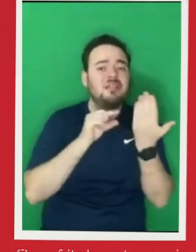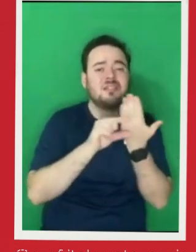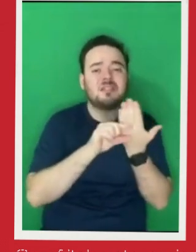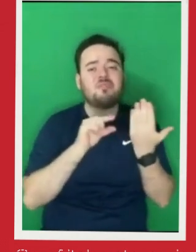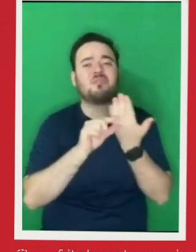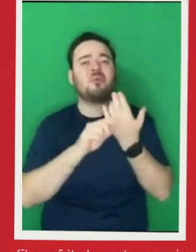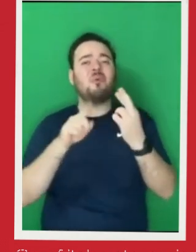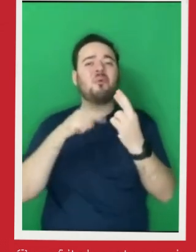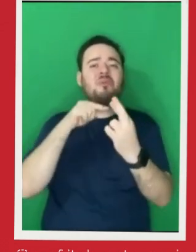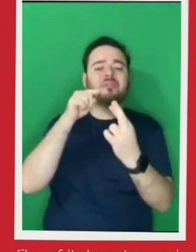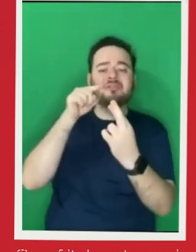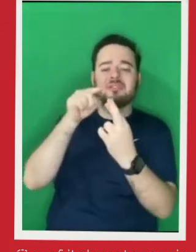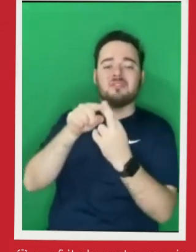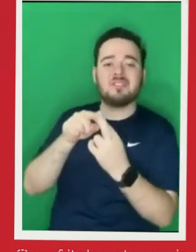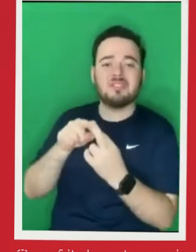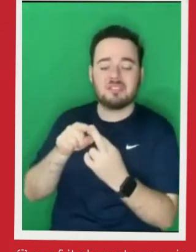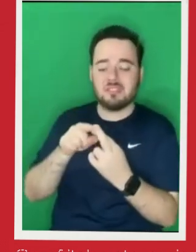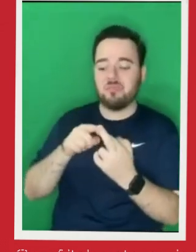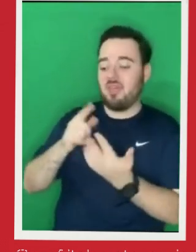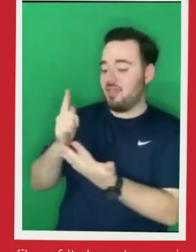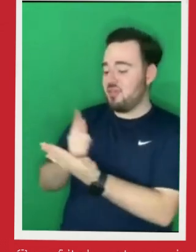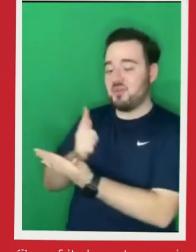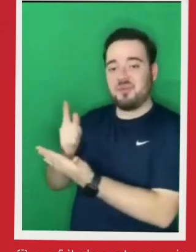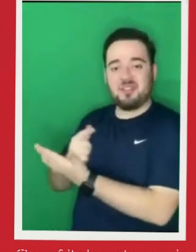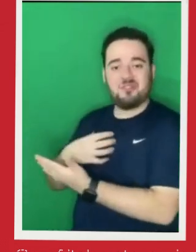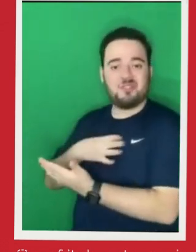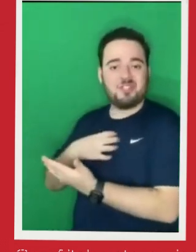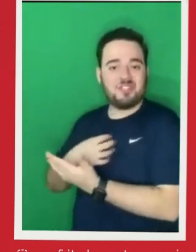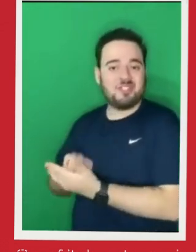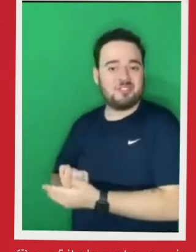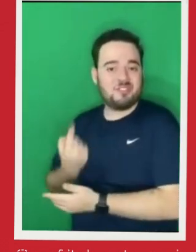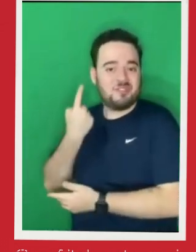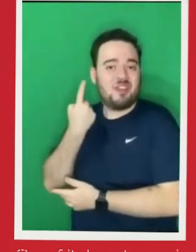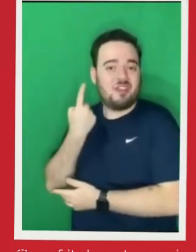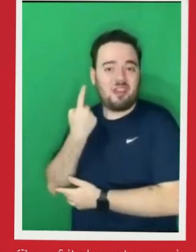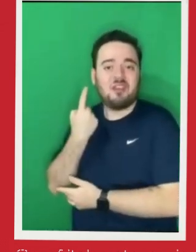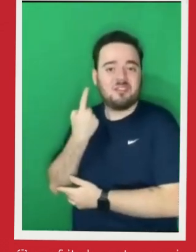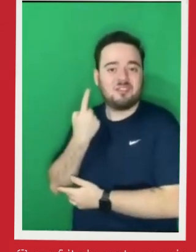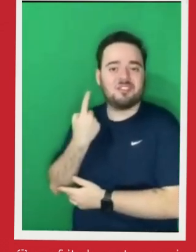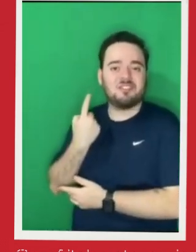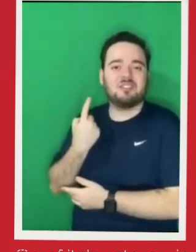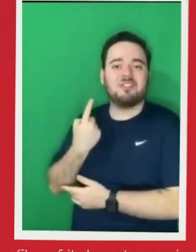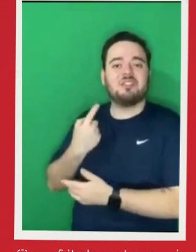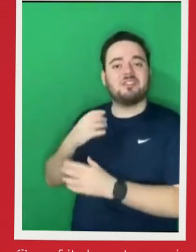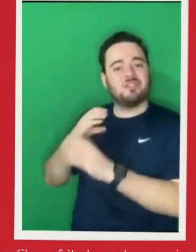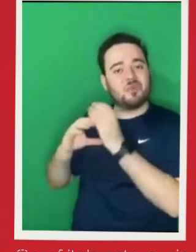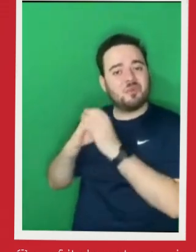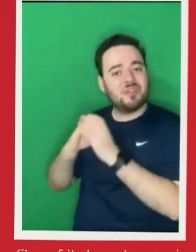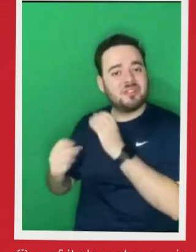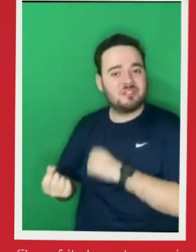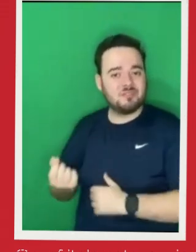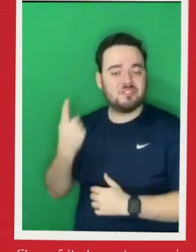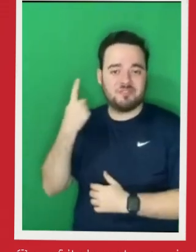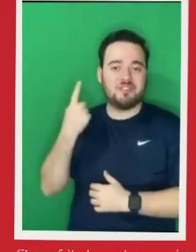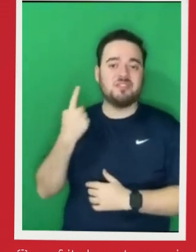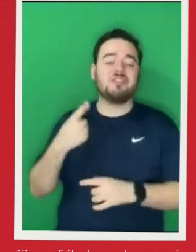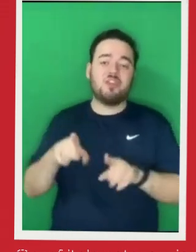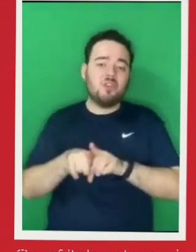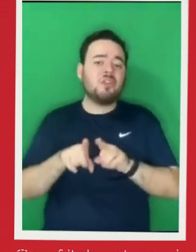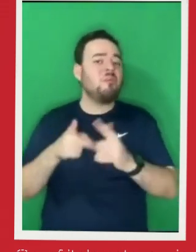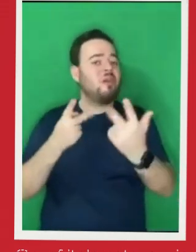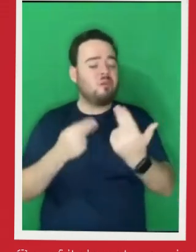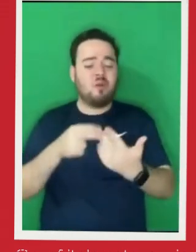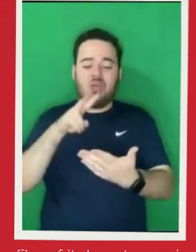você referencia, e o livro é outro estilo argumentativo, outro estilo de comunicação. Então eu também sou como